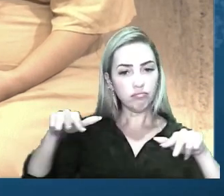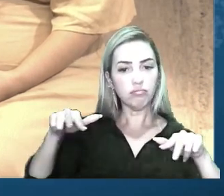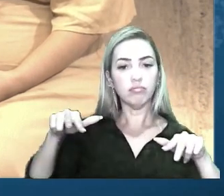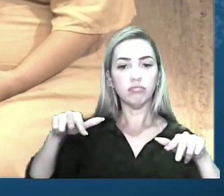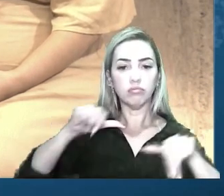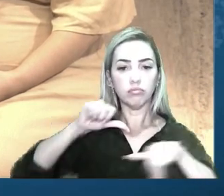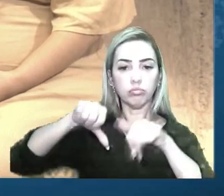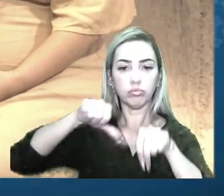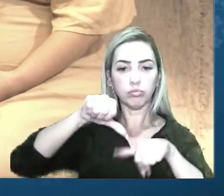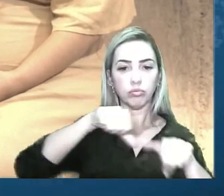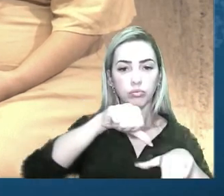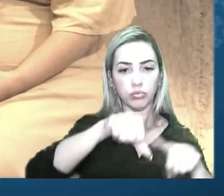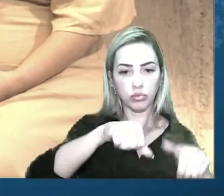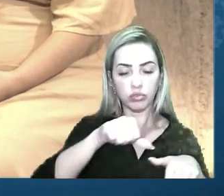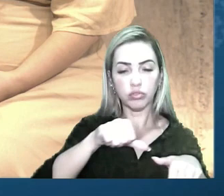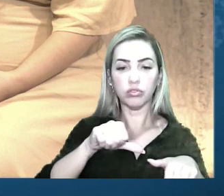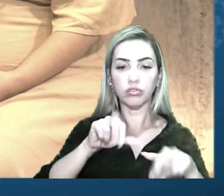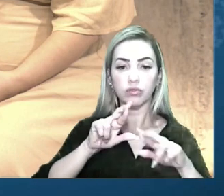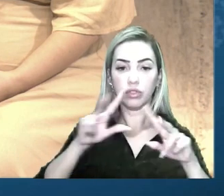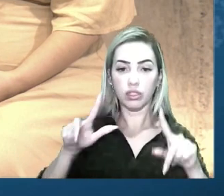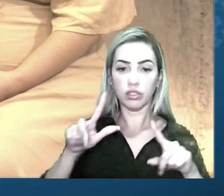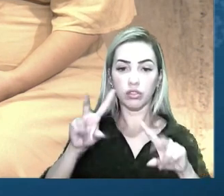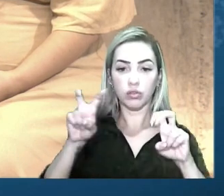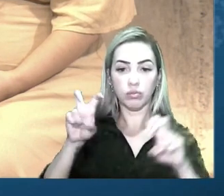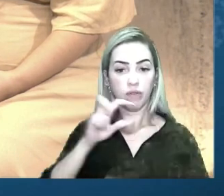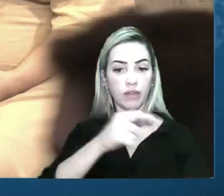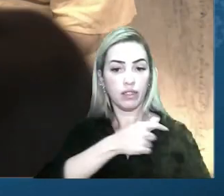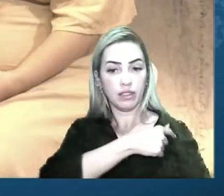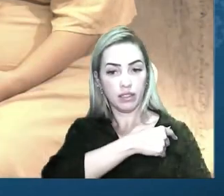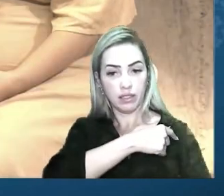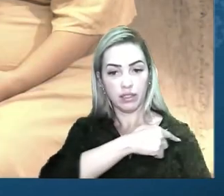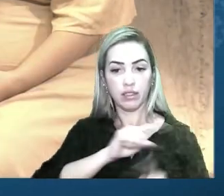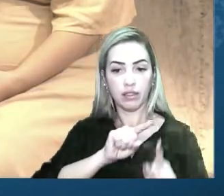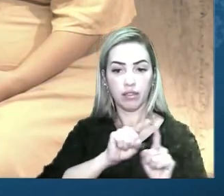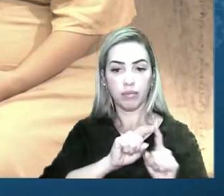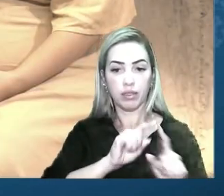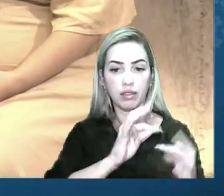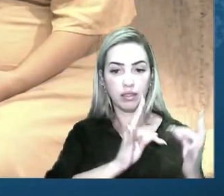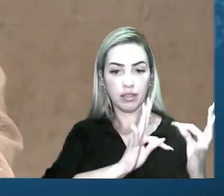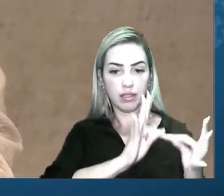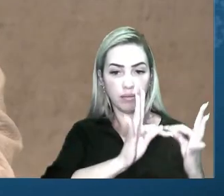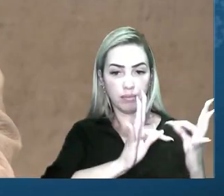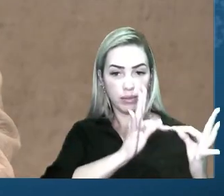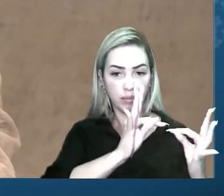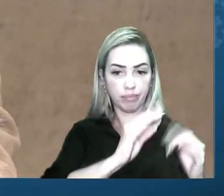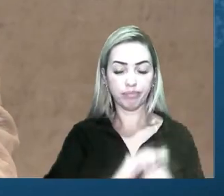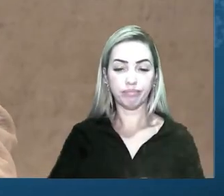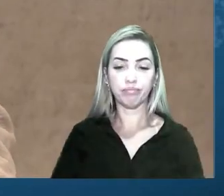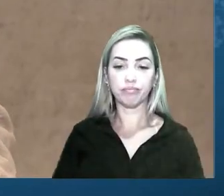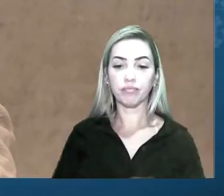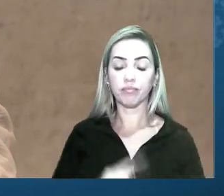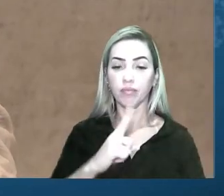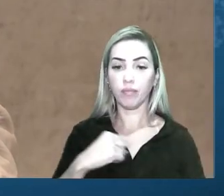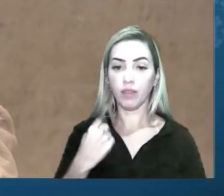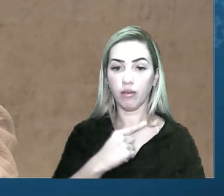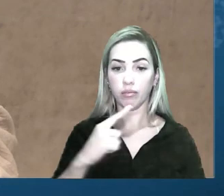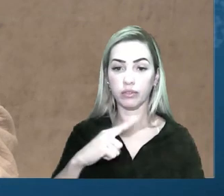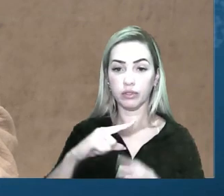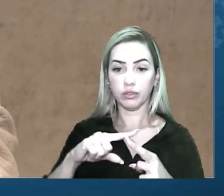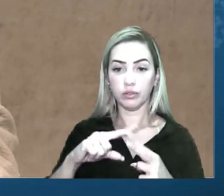em vacinas e terapias. Nós vamos ver duas apresentações